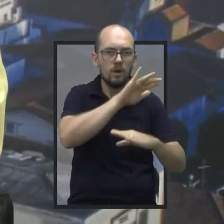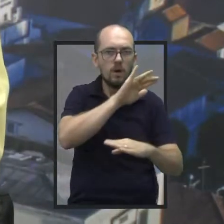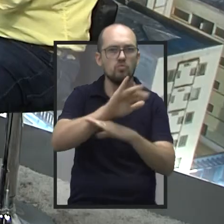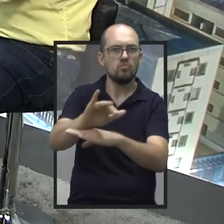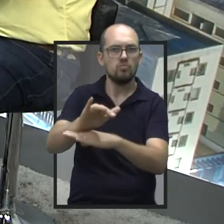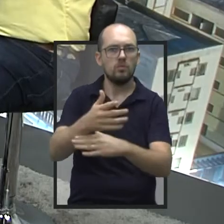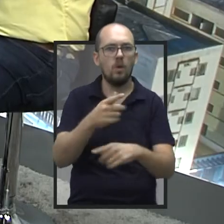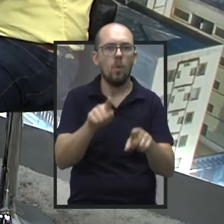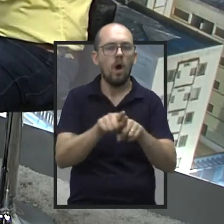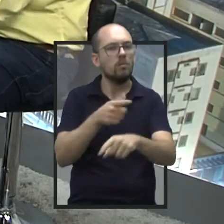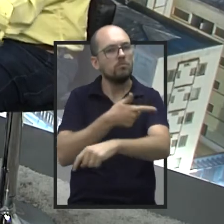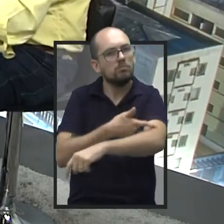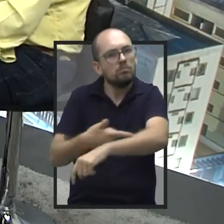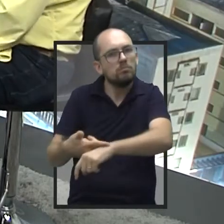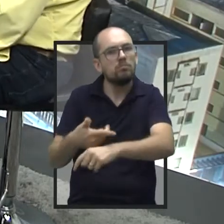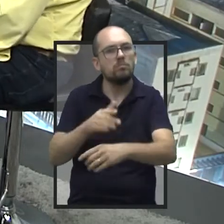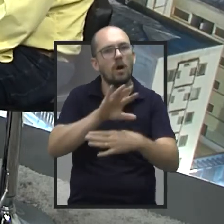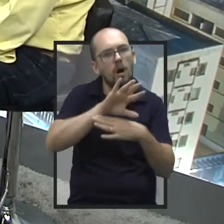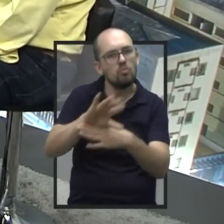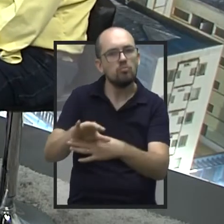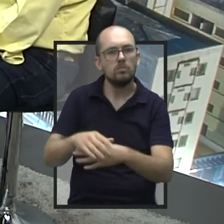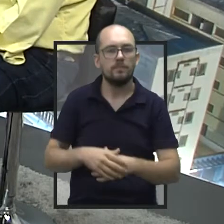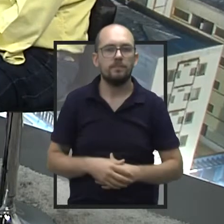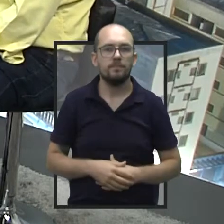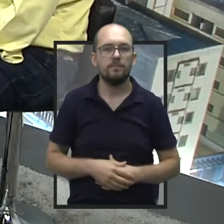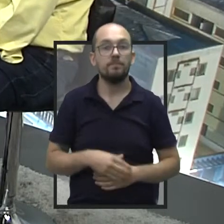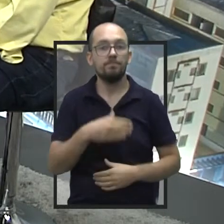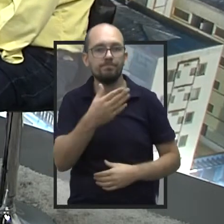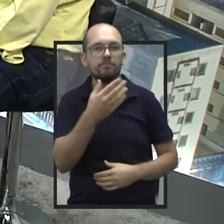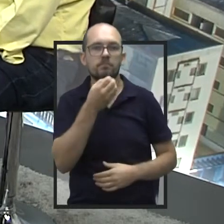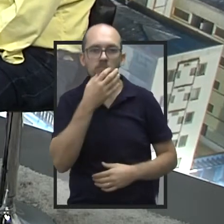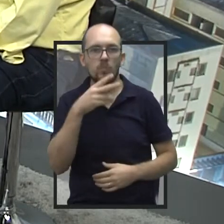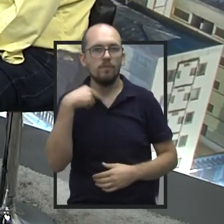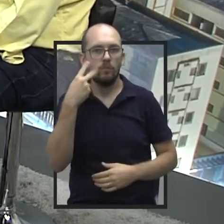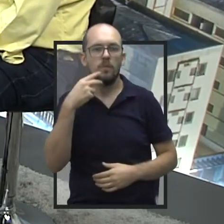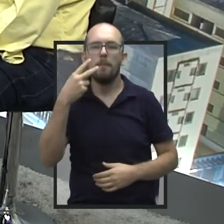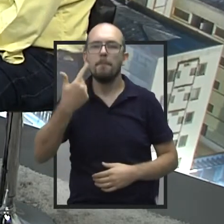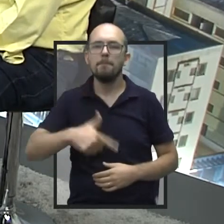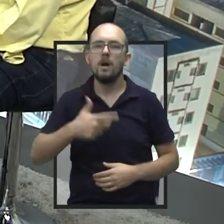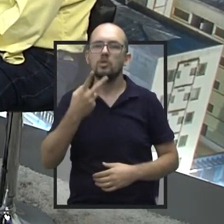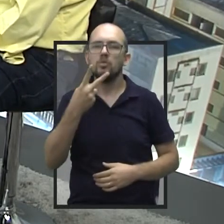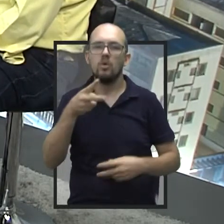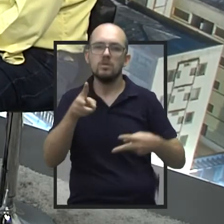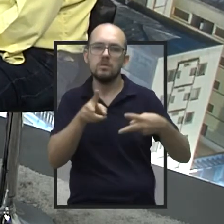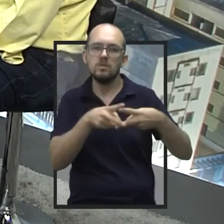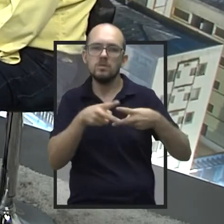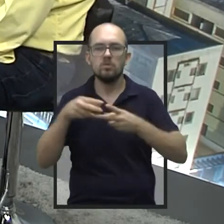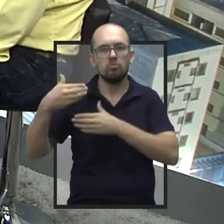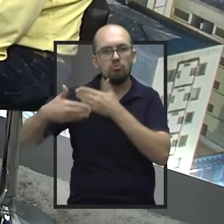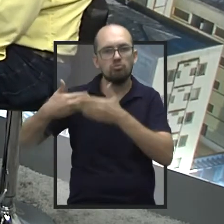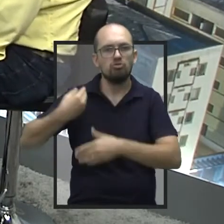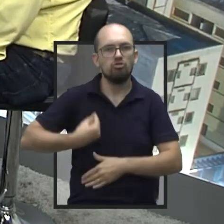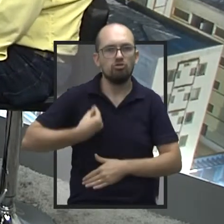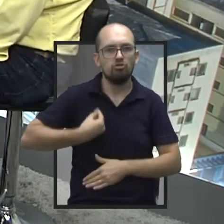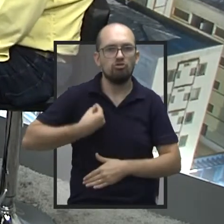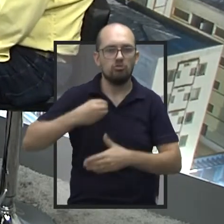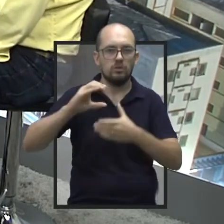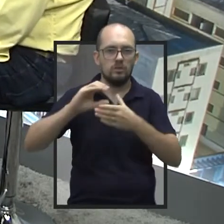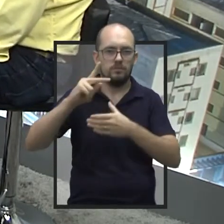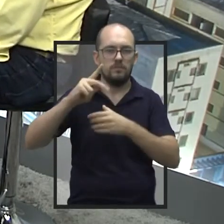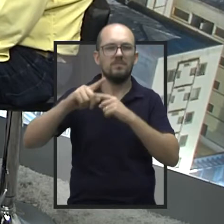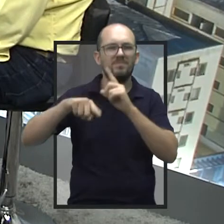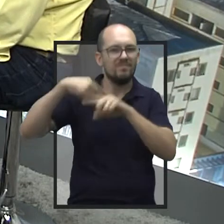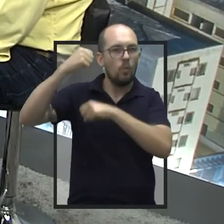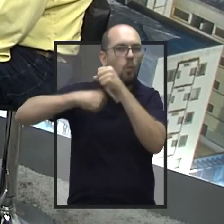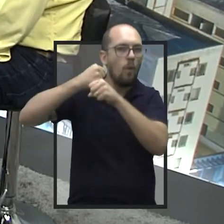oferecerem uma gentileza. Uma reciprocidade, entendeu? Bom, vereador, o senhor ainda tem outros dois projetos que estão tramitando nas comissões permanentes, mas vamos deixar para falar deles o